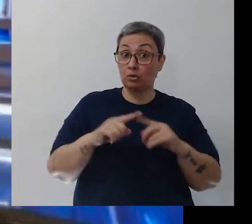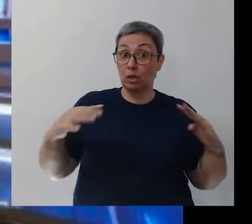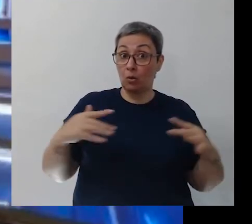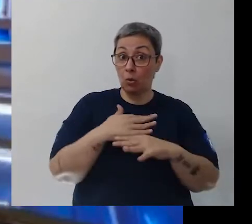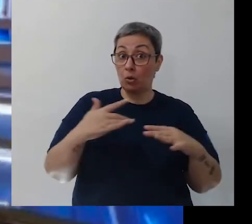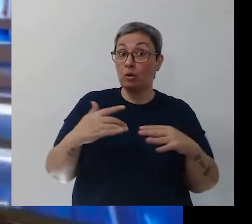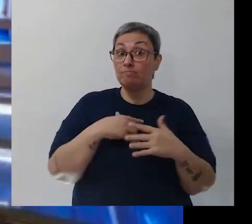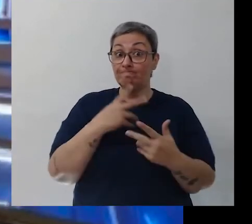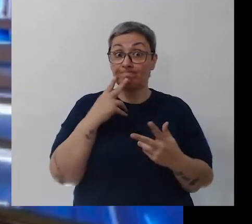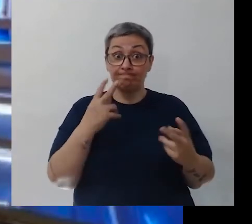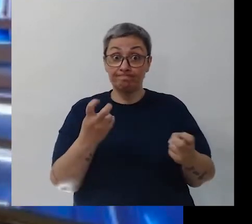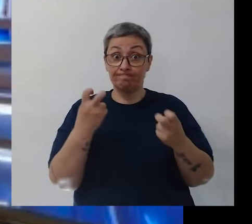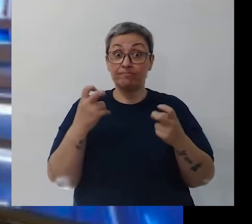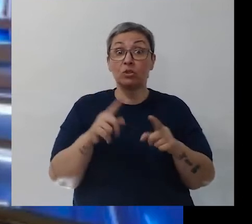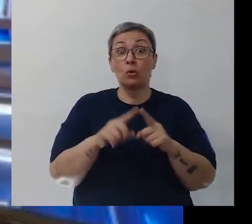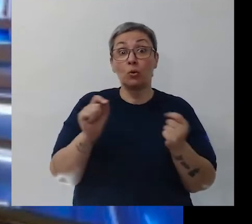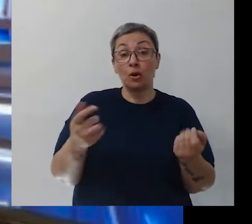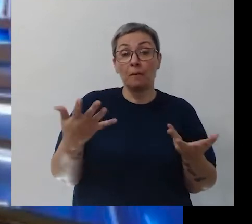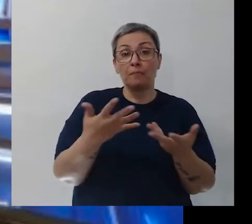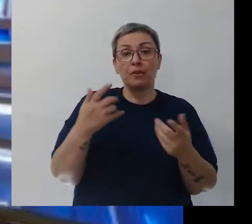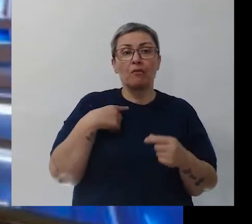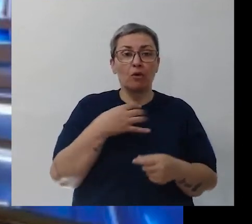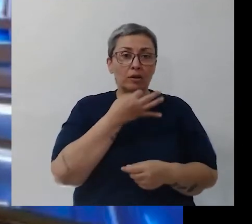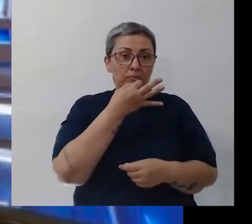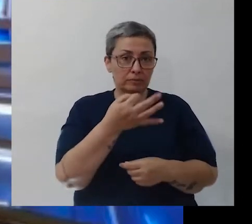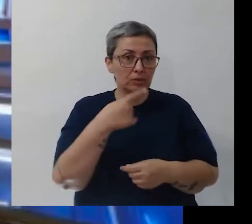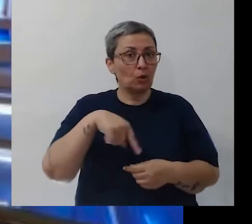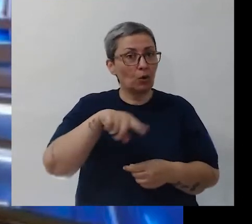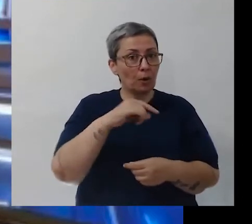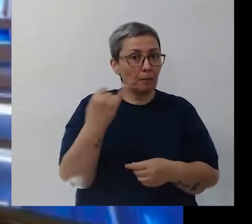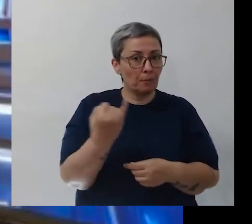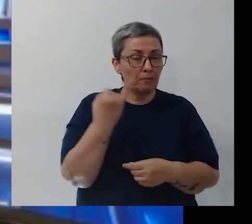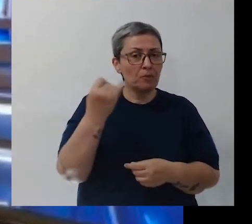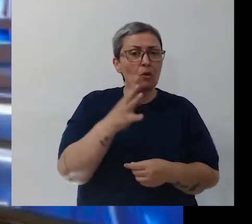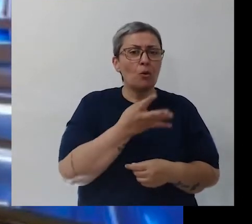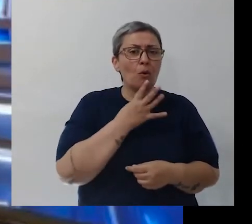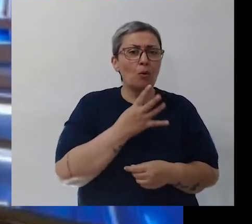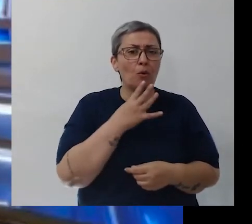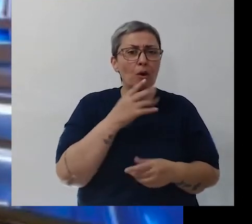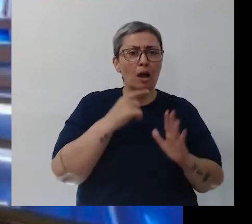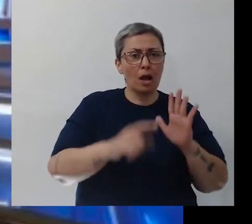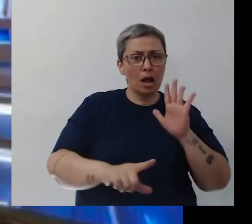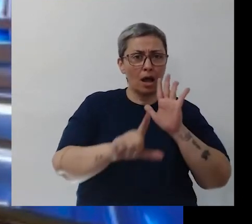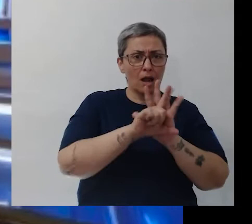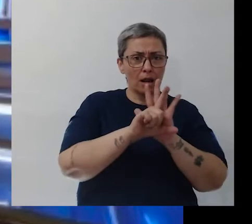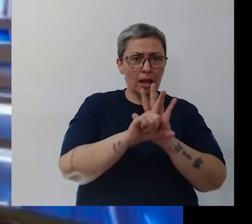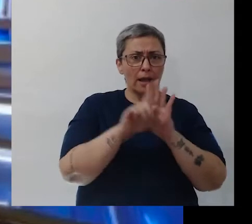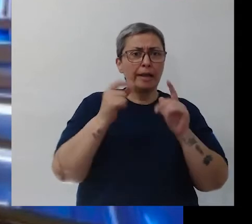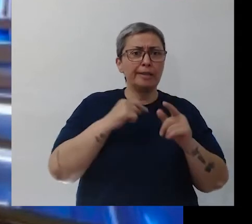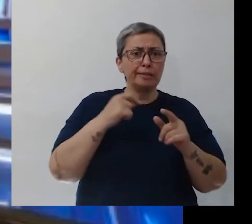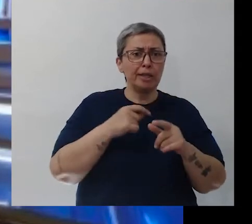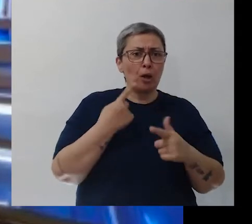aglomerações, perceberam? Falando nisso, eu vou fazer um comentário importante aqui para vocês, né? Vocês conhecem a lei sobre a perturbação ao